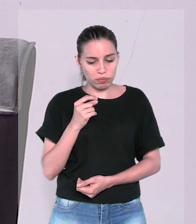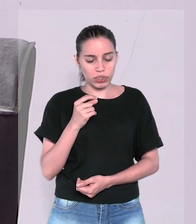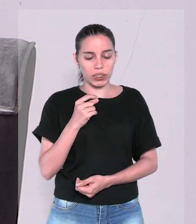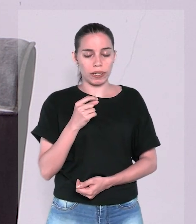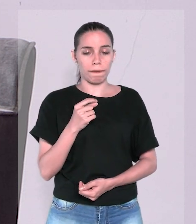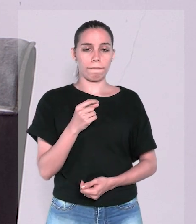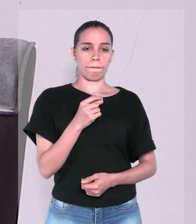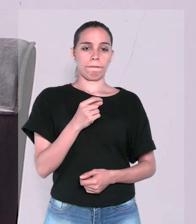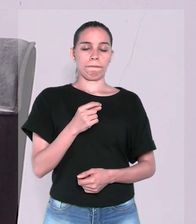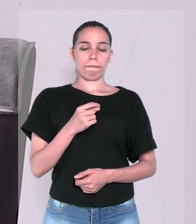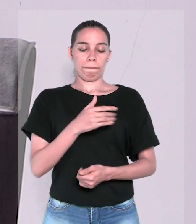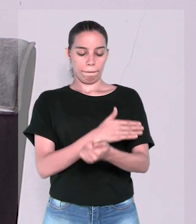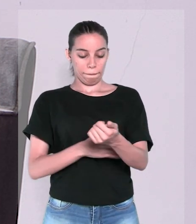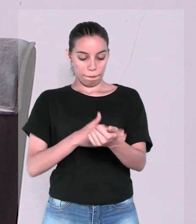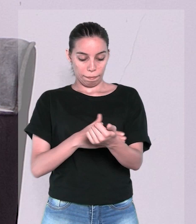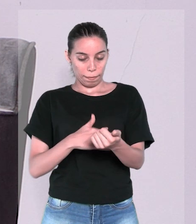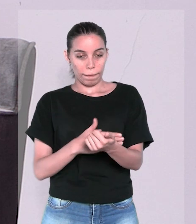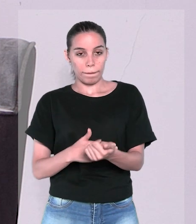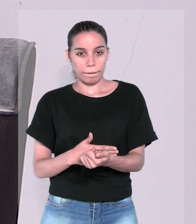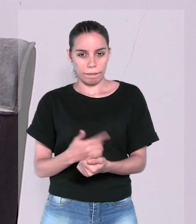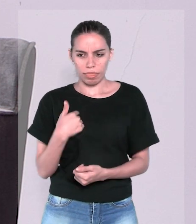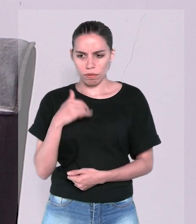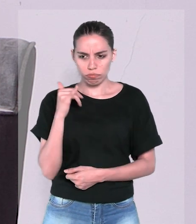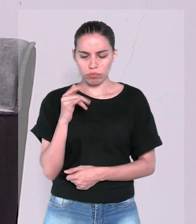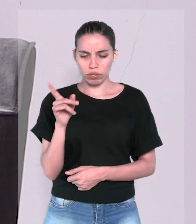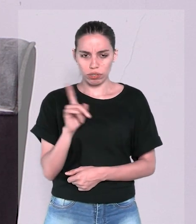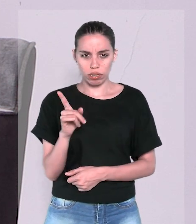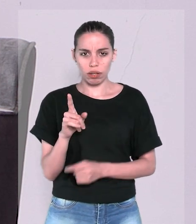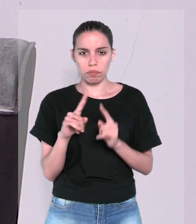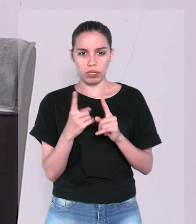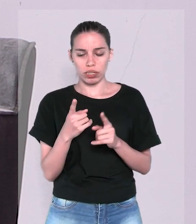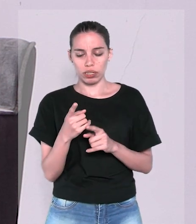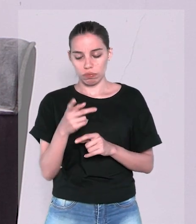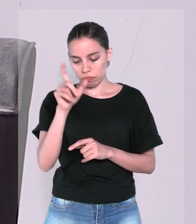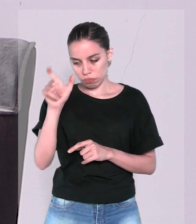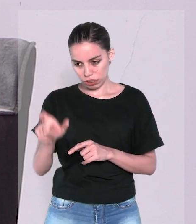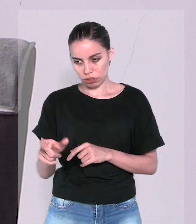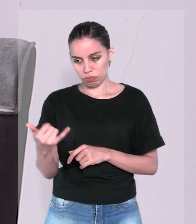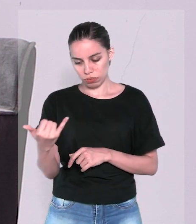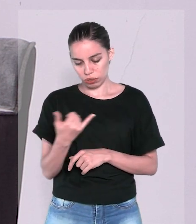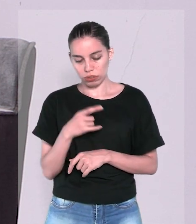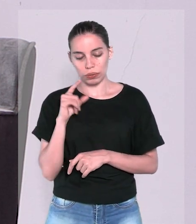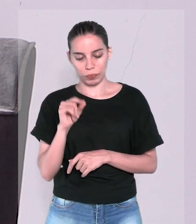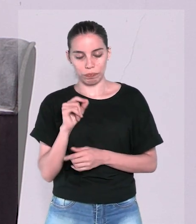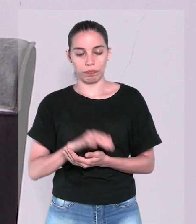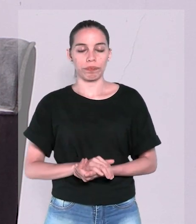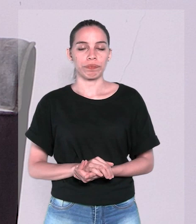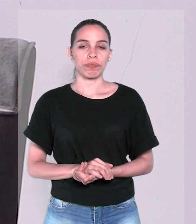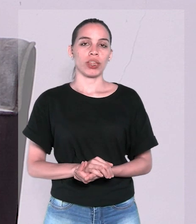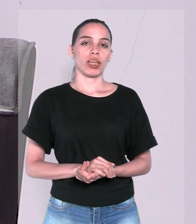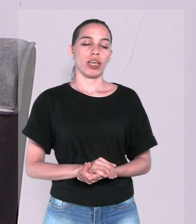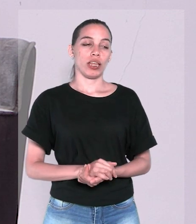você é você. Tem aí uma ideia de subjetividade individualizada, num nível